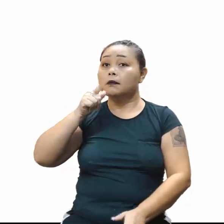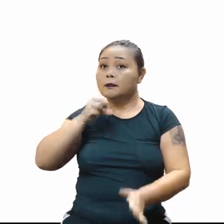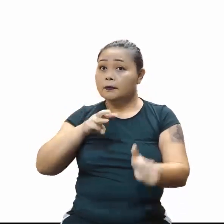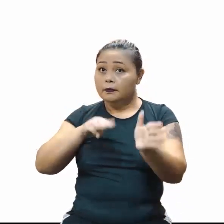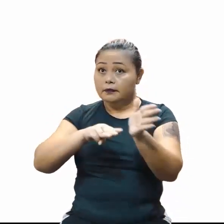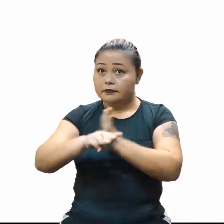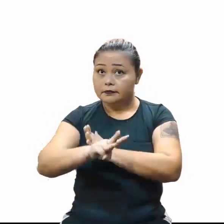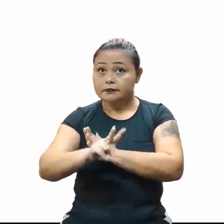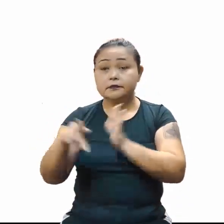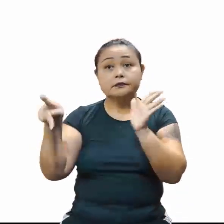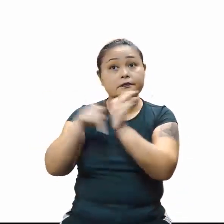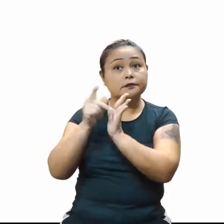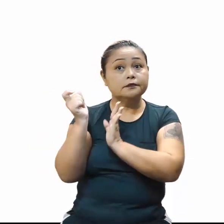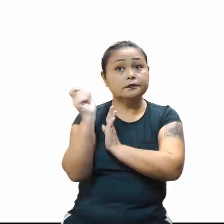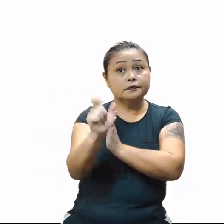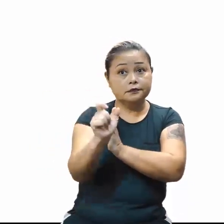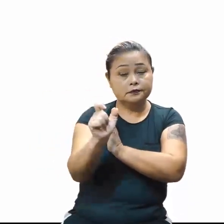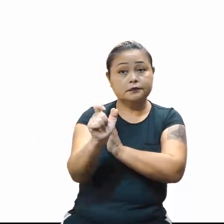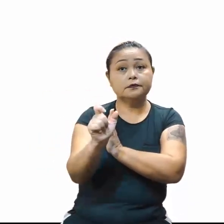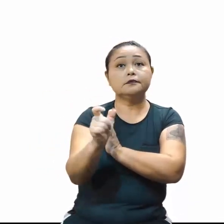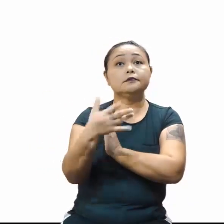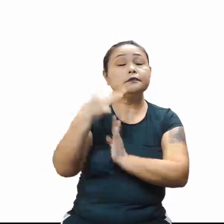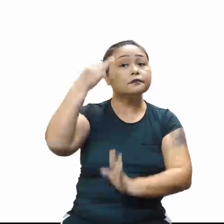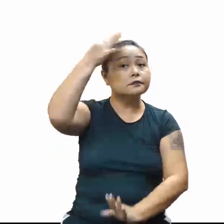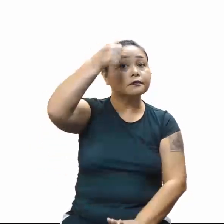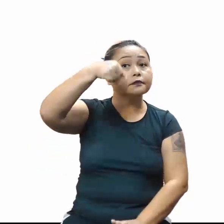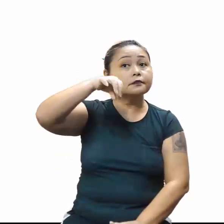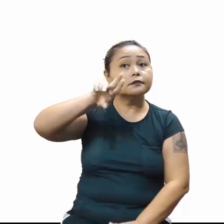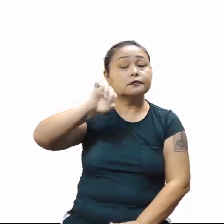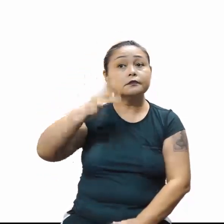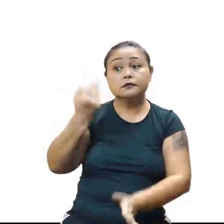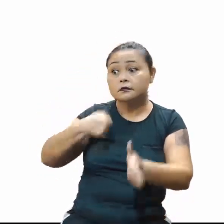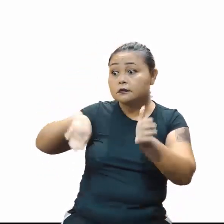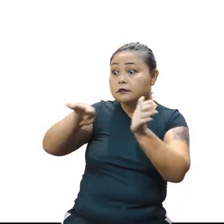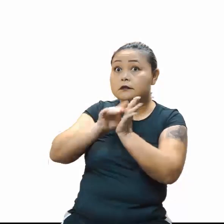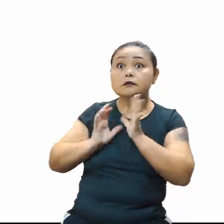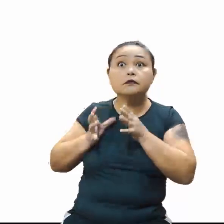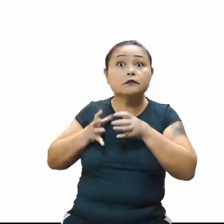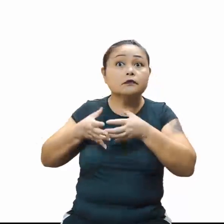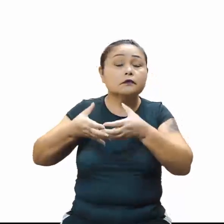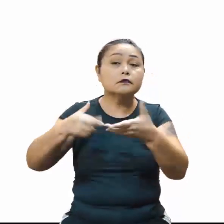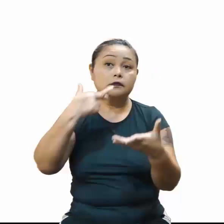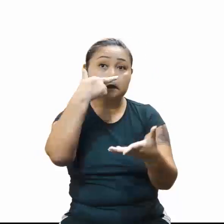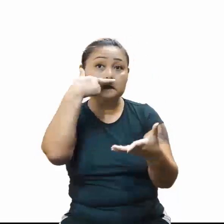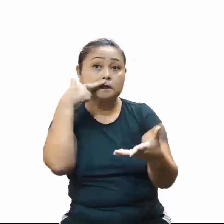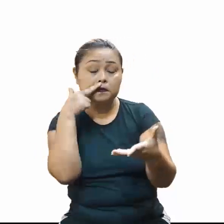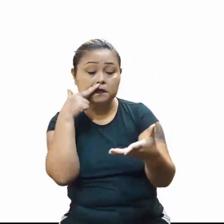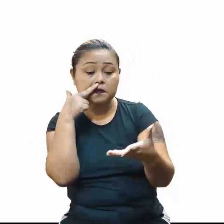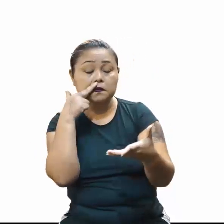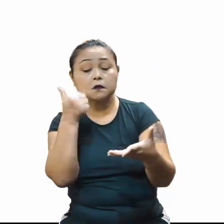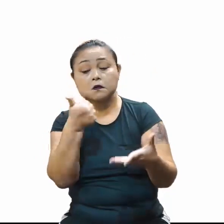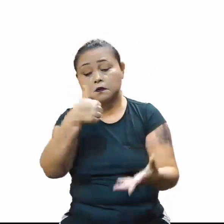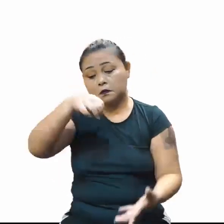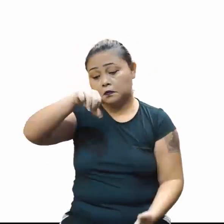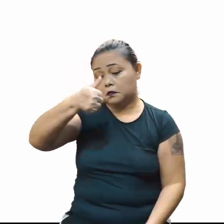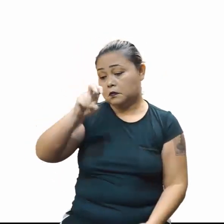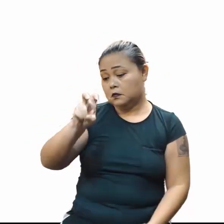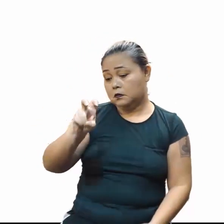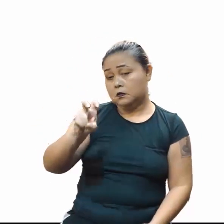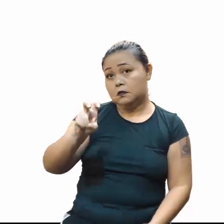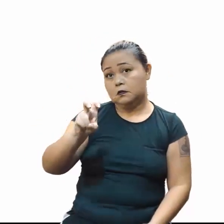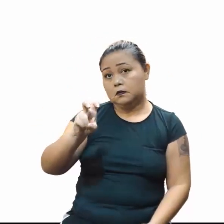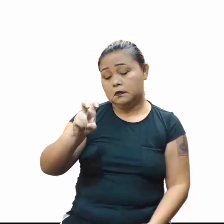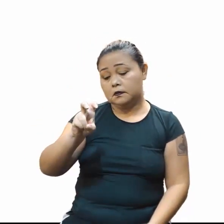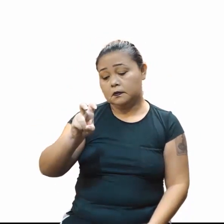Então, Santo Antônio do Rio Madeira é a chegada da Comissão Rondon. Chega